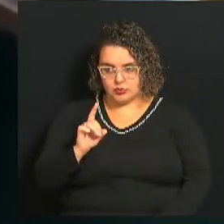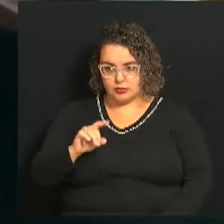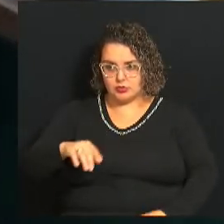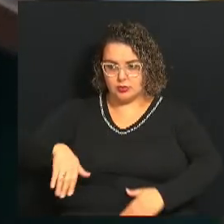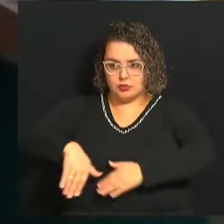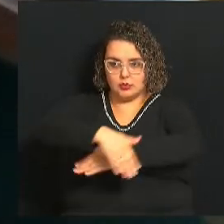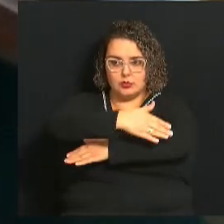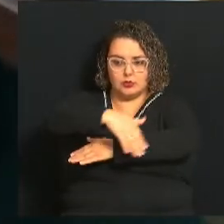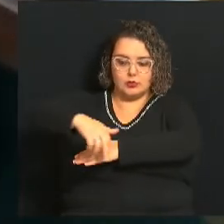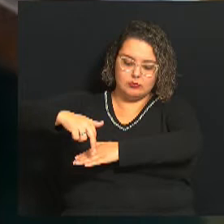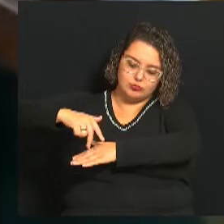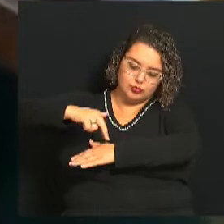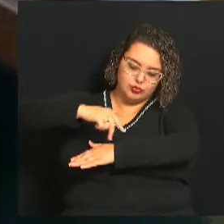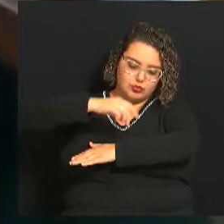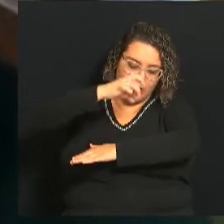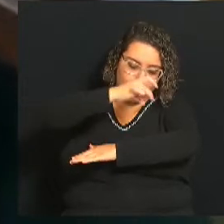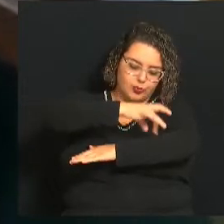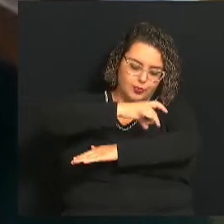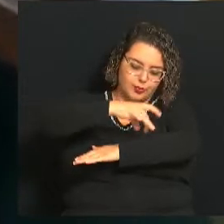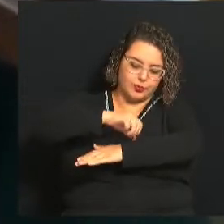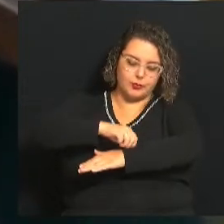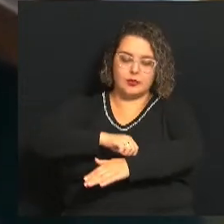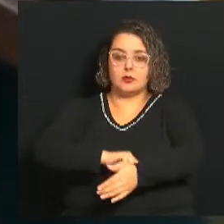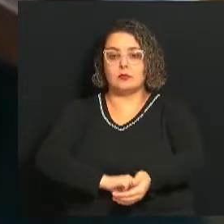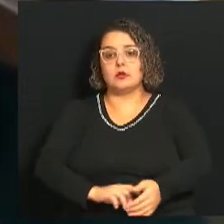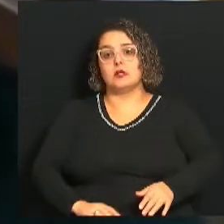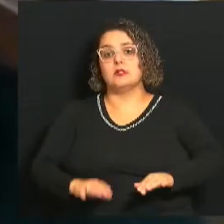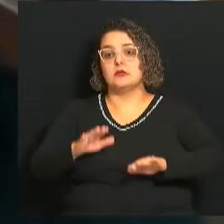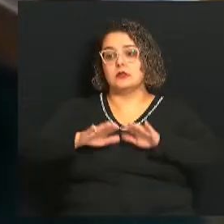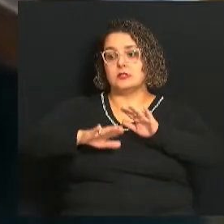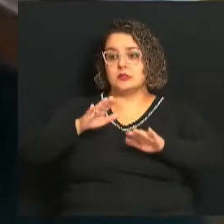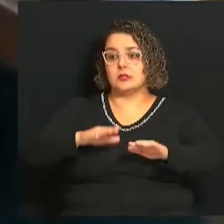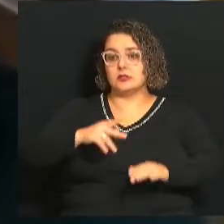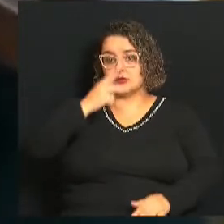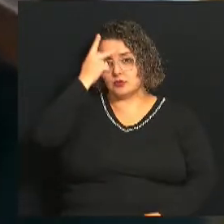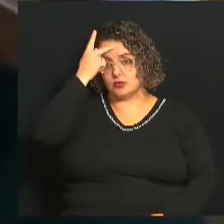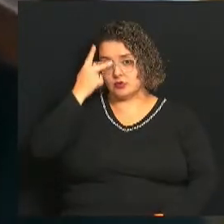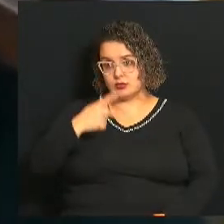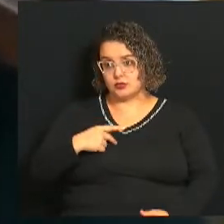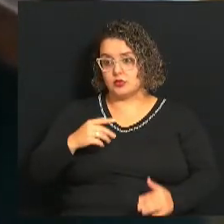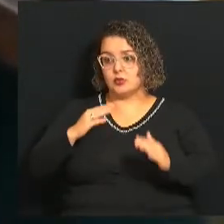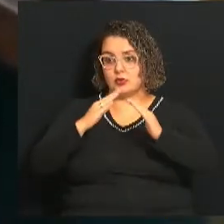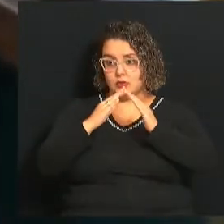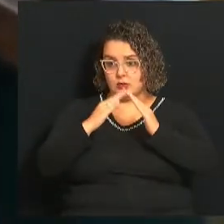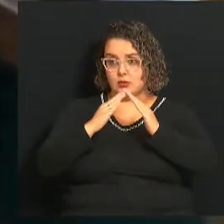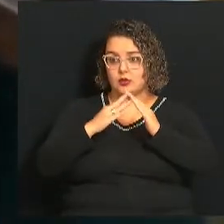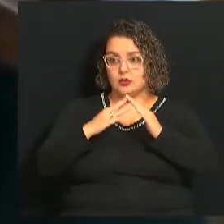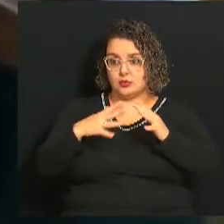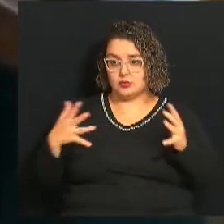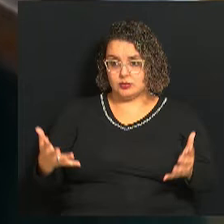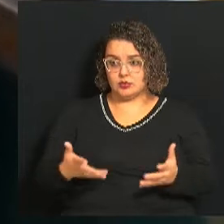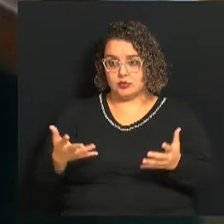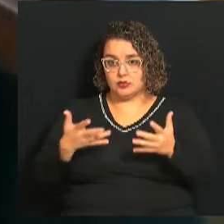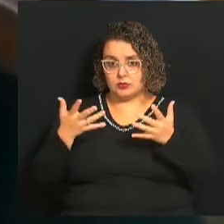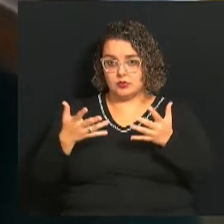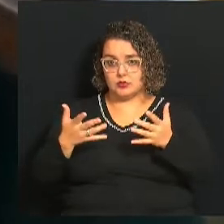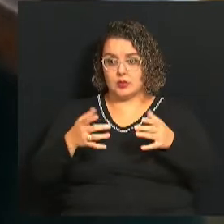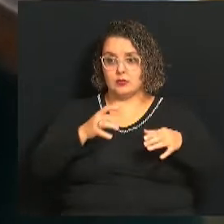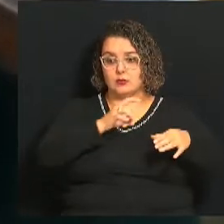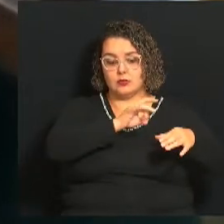Porém, muitas vezes, vereador, os próprios moradores tomam as iniciativas de